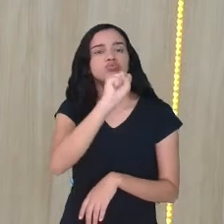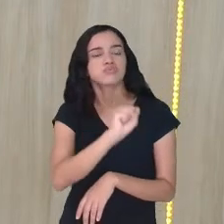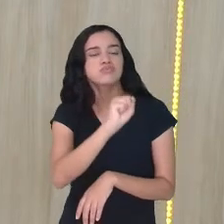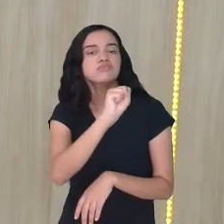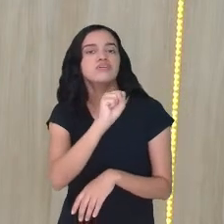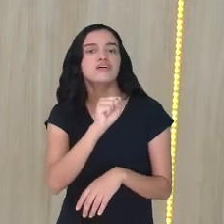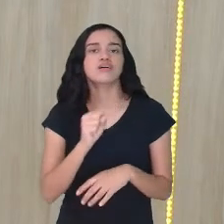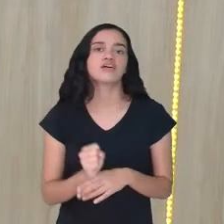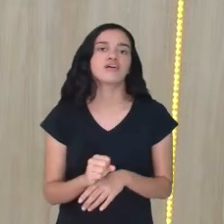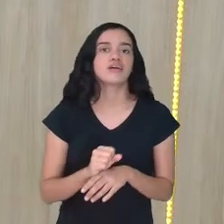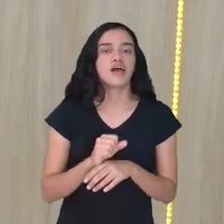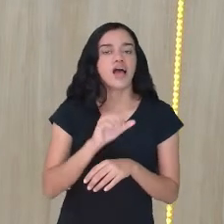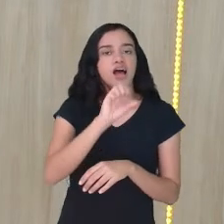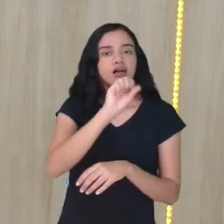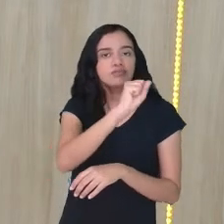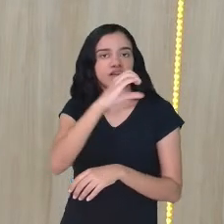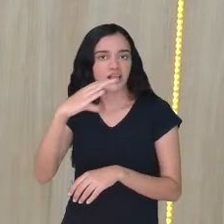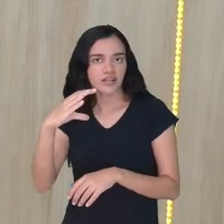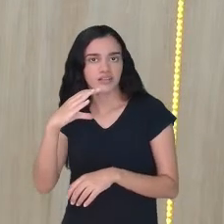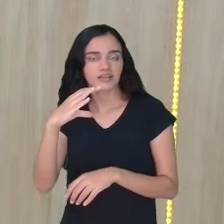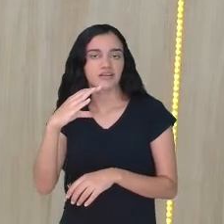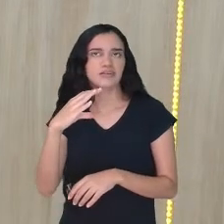Sul e...